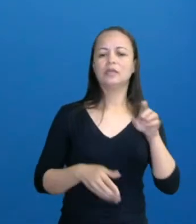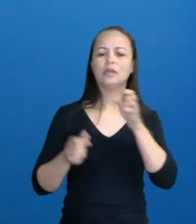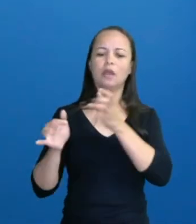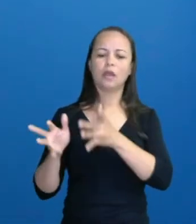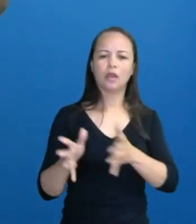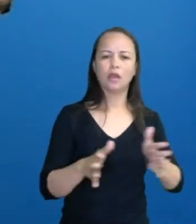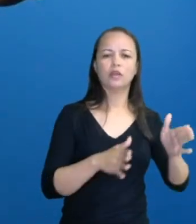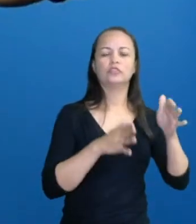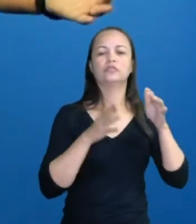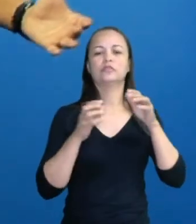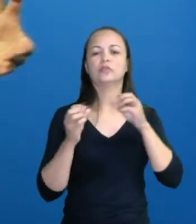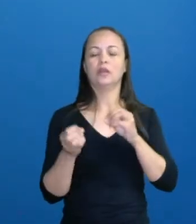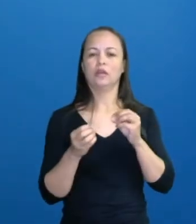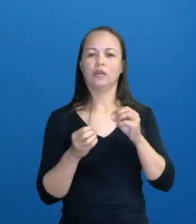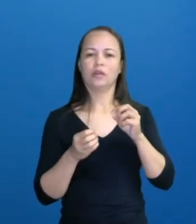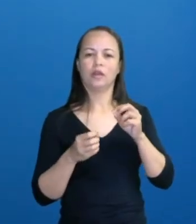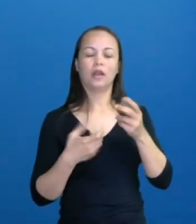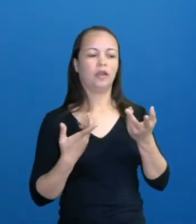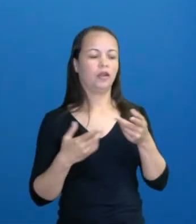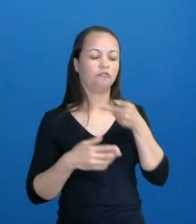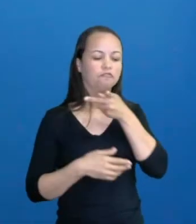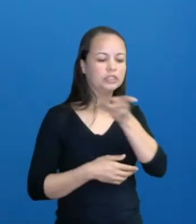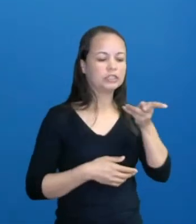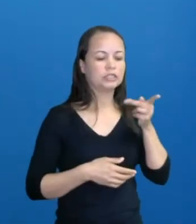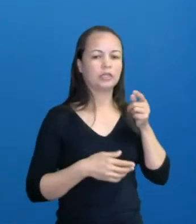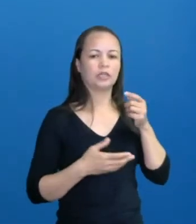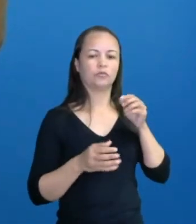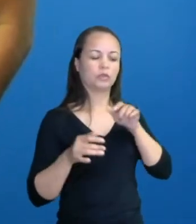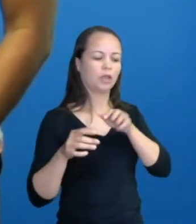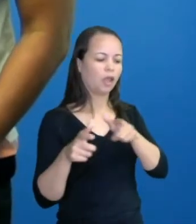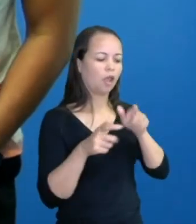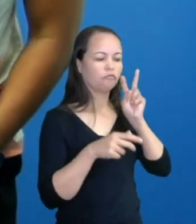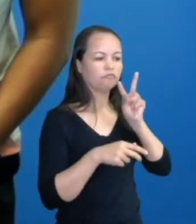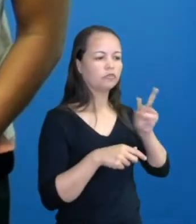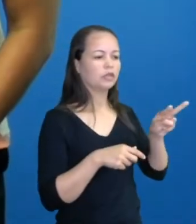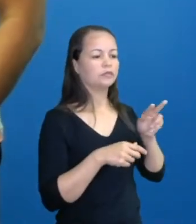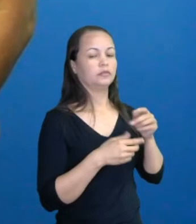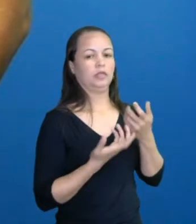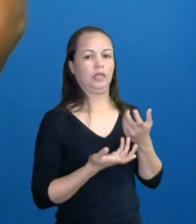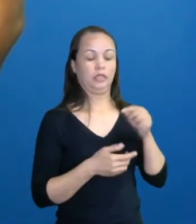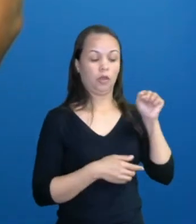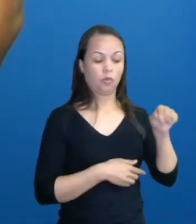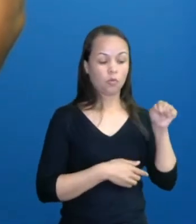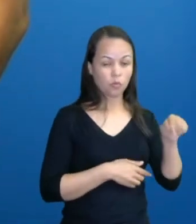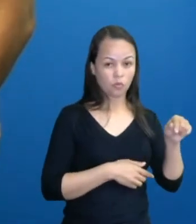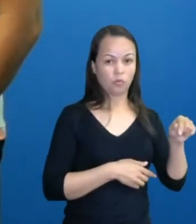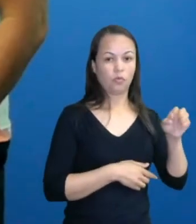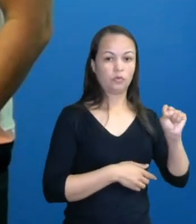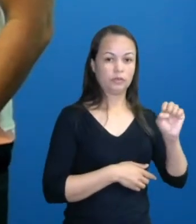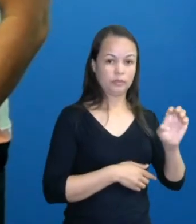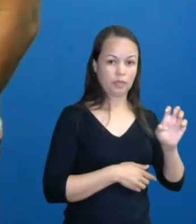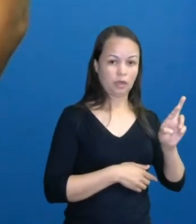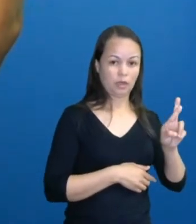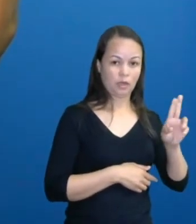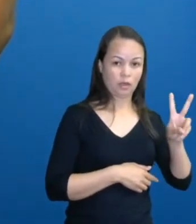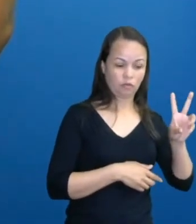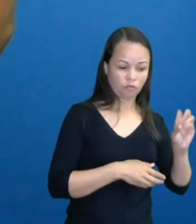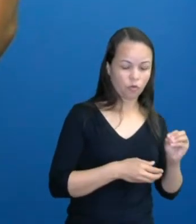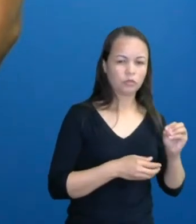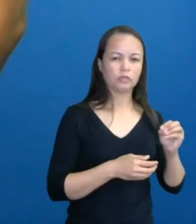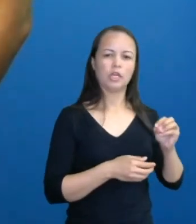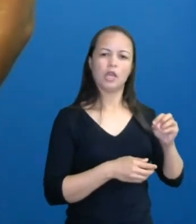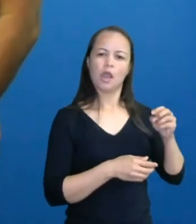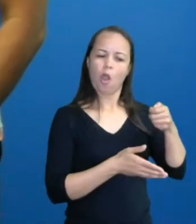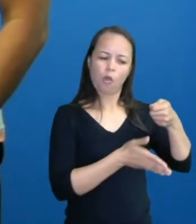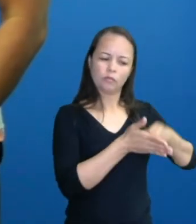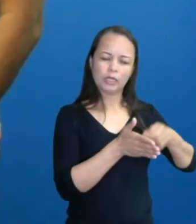visitando, até completar todo o feudo. E aí eles tinham o servo tinha a obrigação de hospedar o senhor